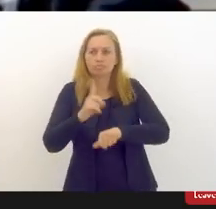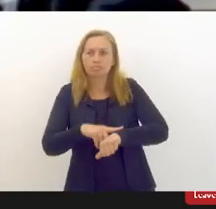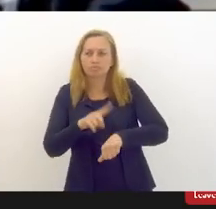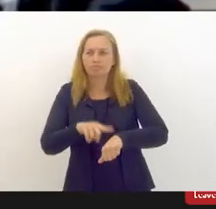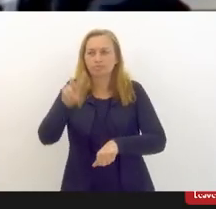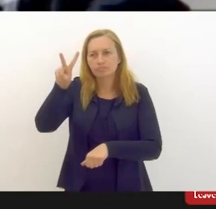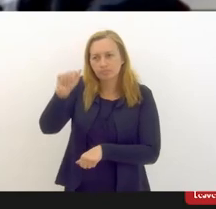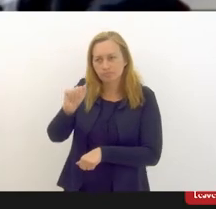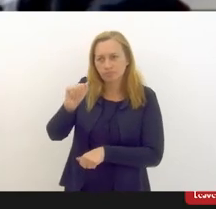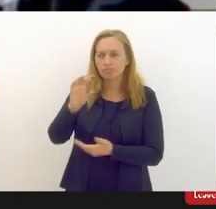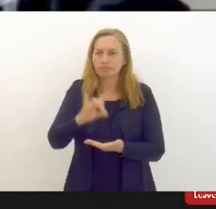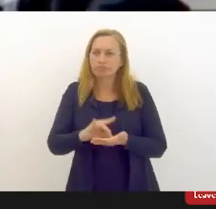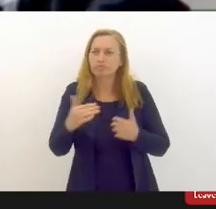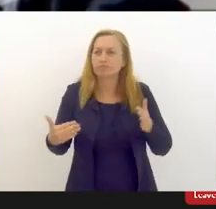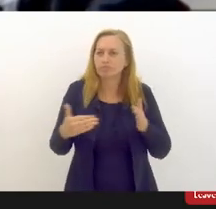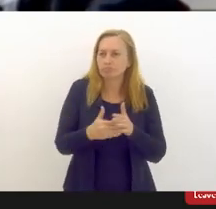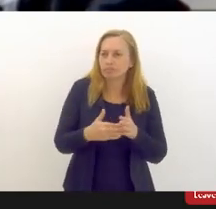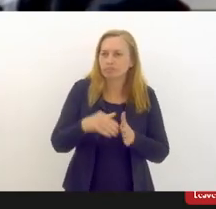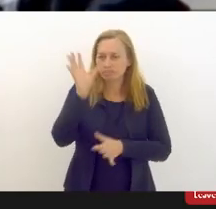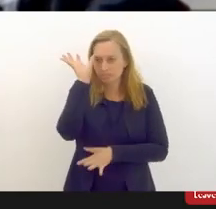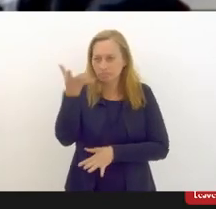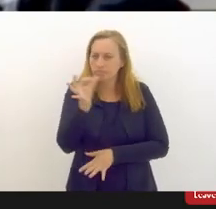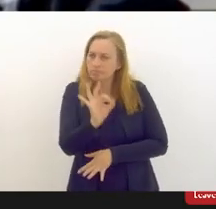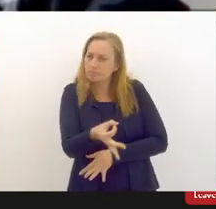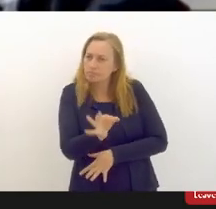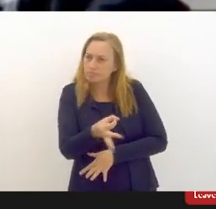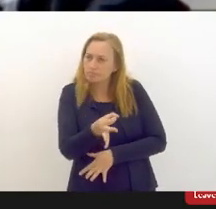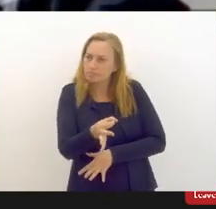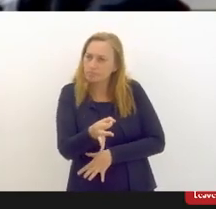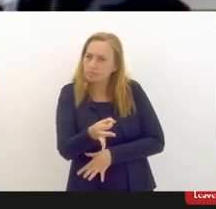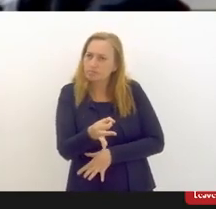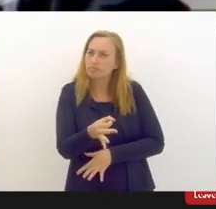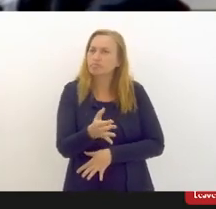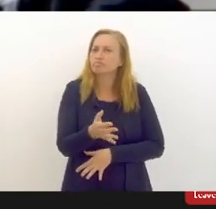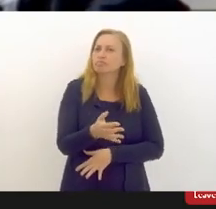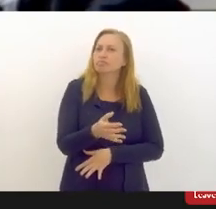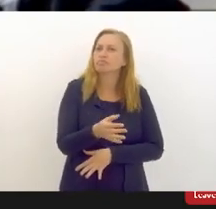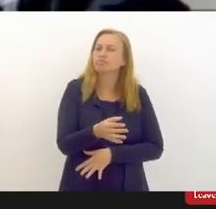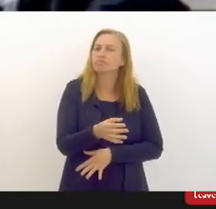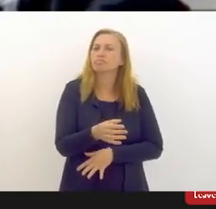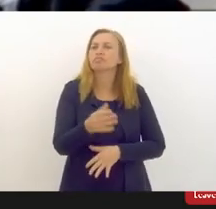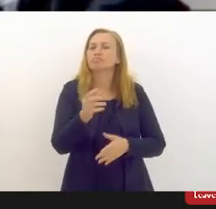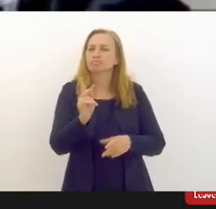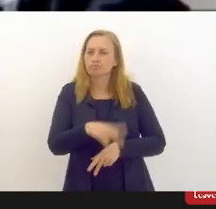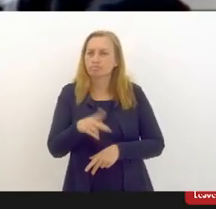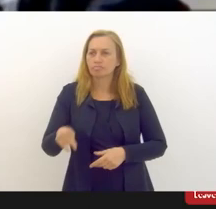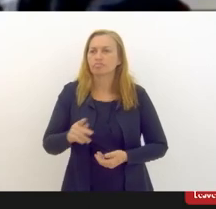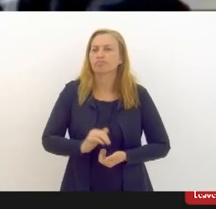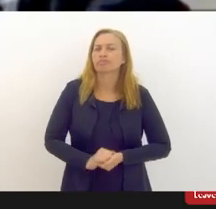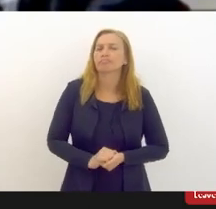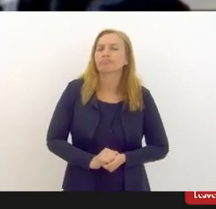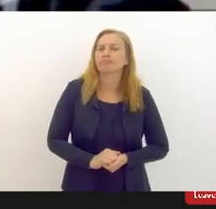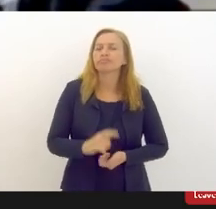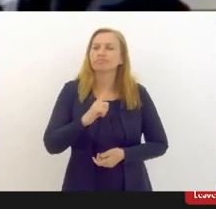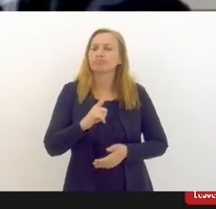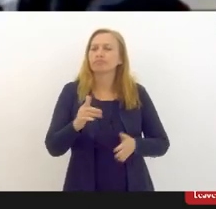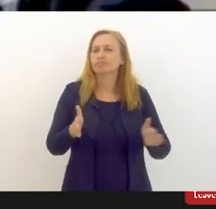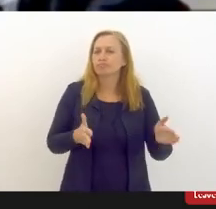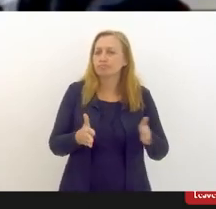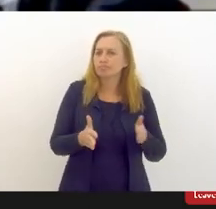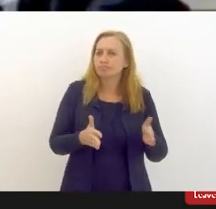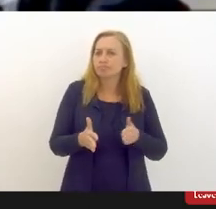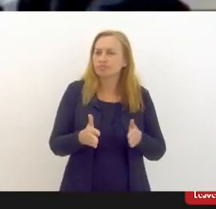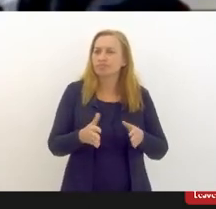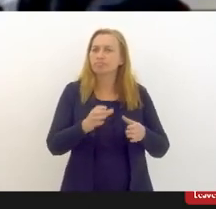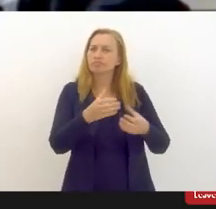real, até que a gente tenha a solução definitiva, que seria o provimento efetivo de professores. Temos um processo de concurso